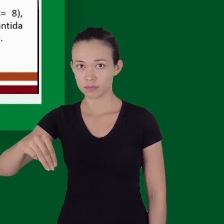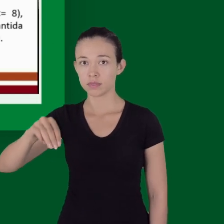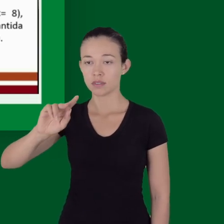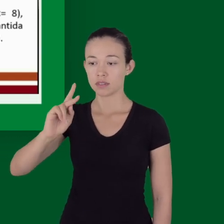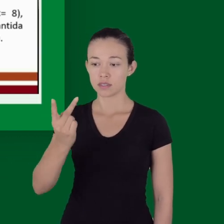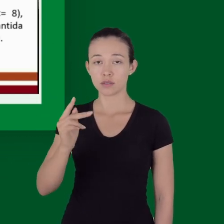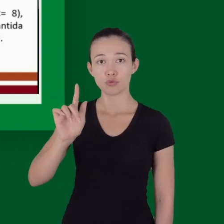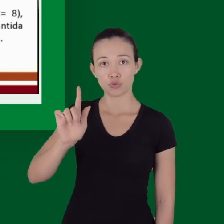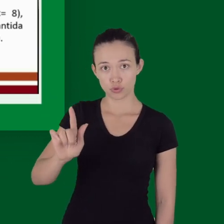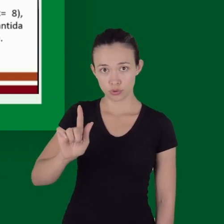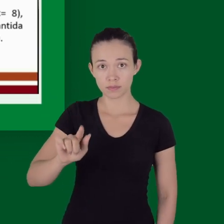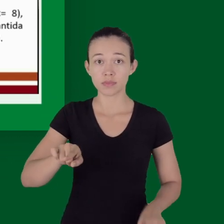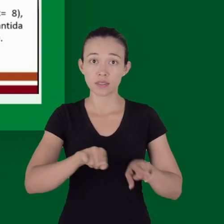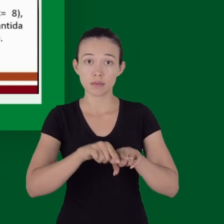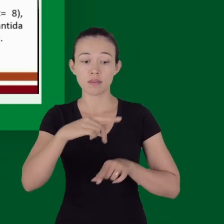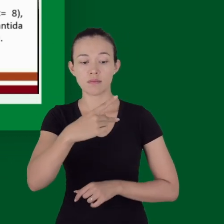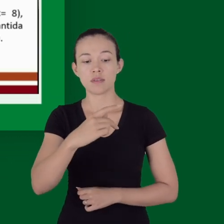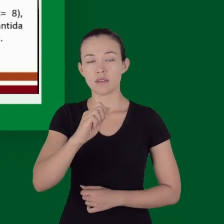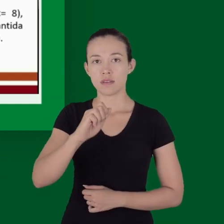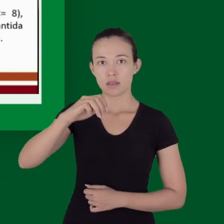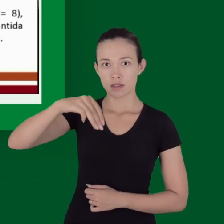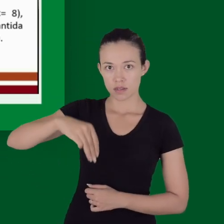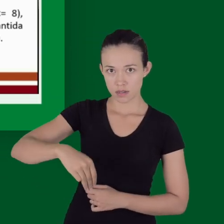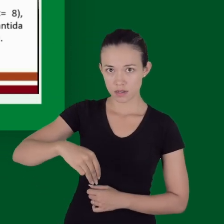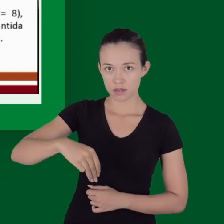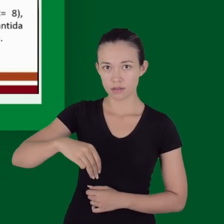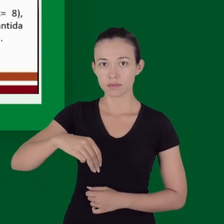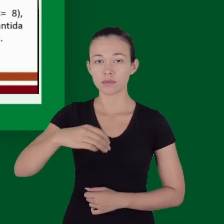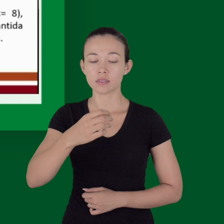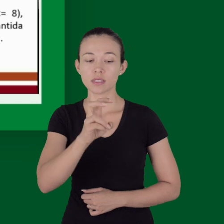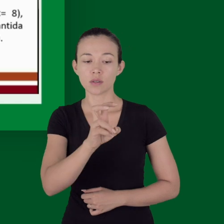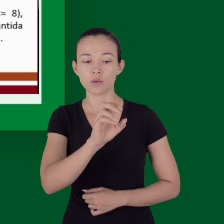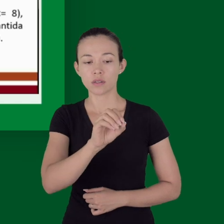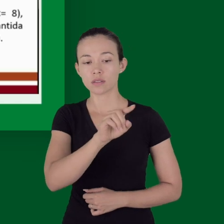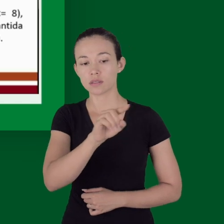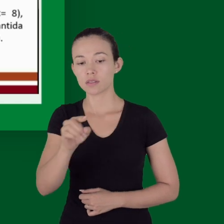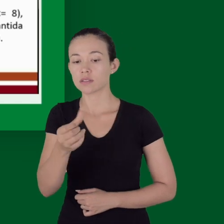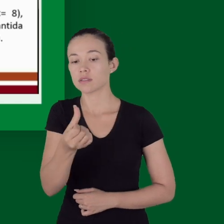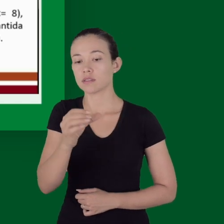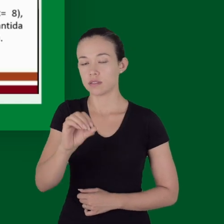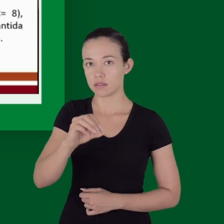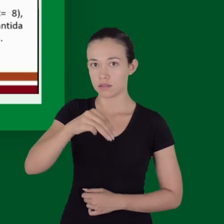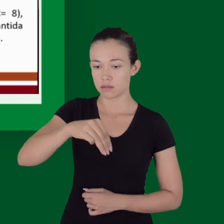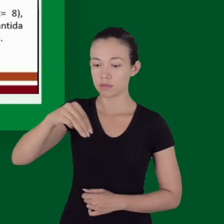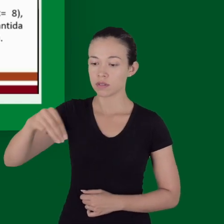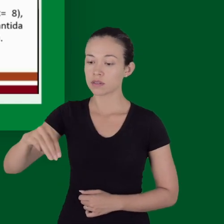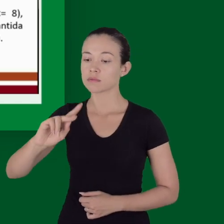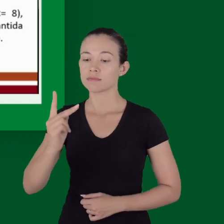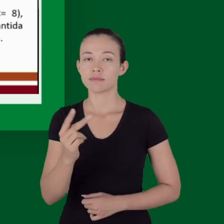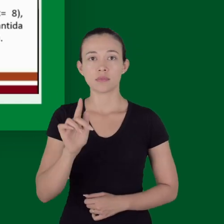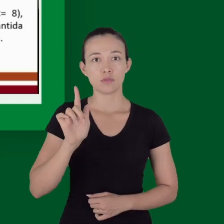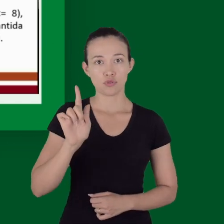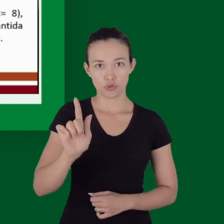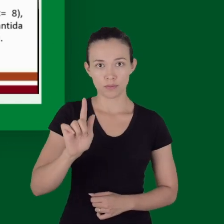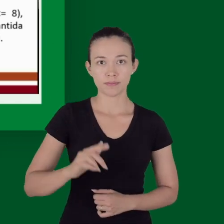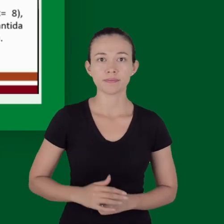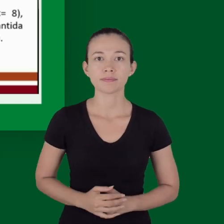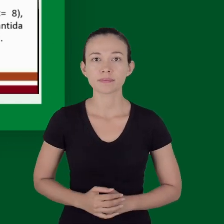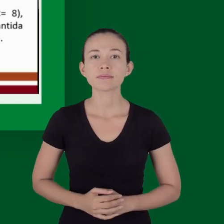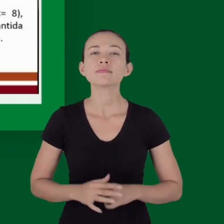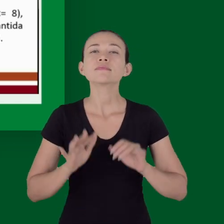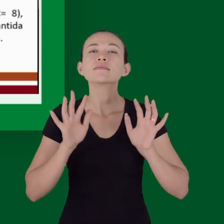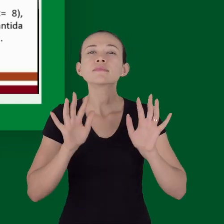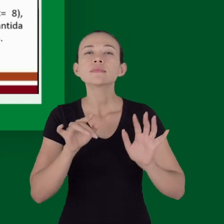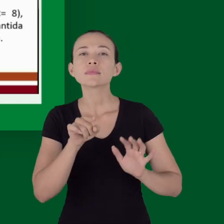sangramento tenha sido interrompido na fase inicial do trauma sem lesão cerebral a gente suspeita paciente tem um